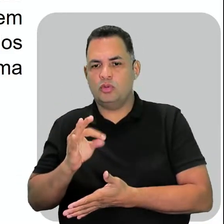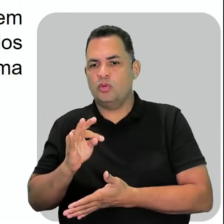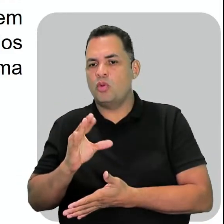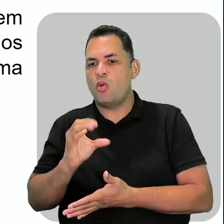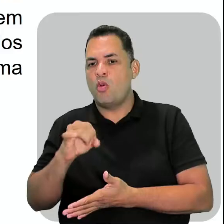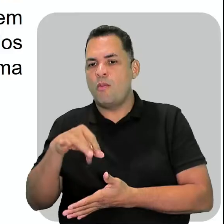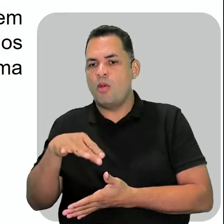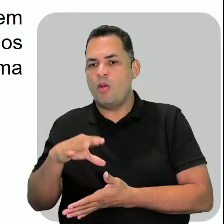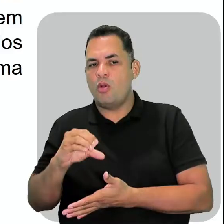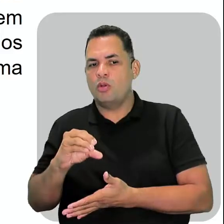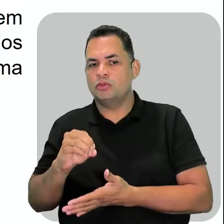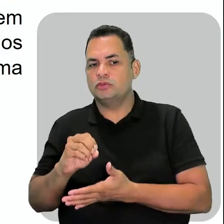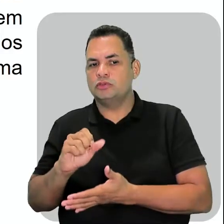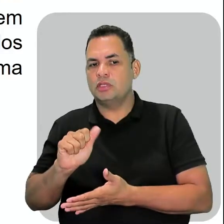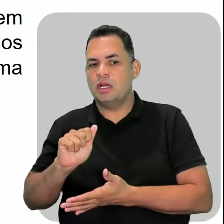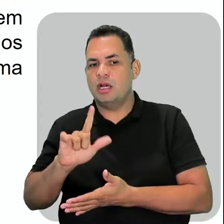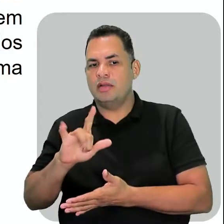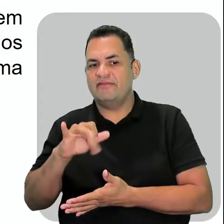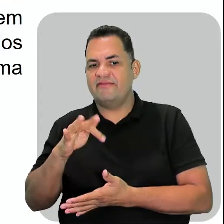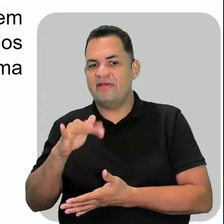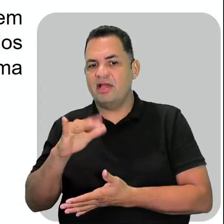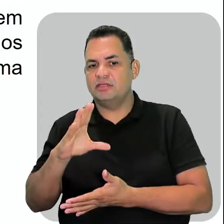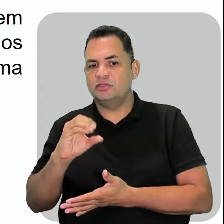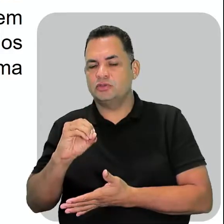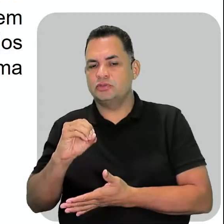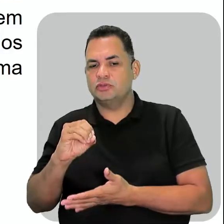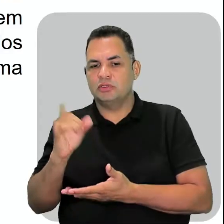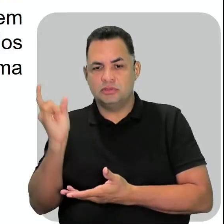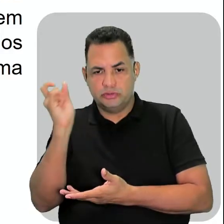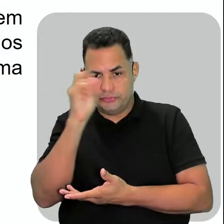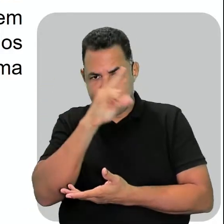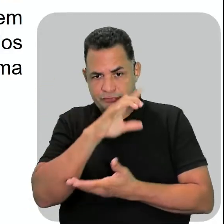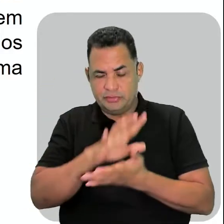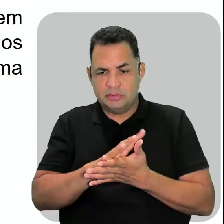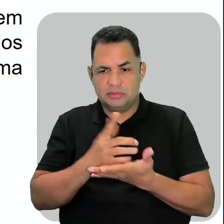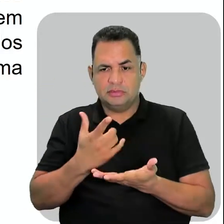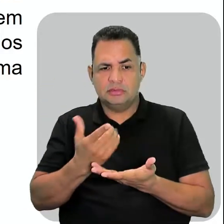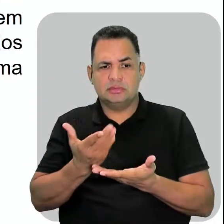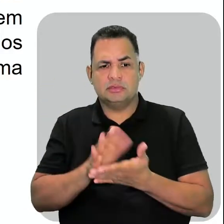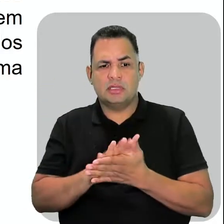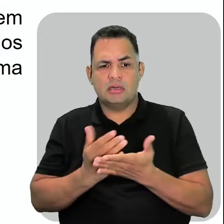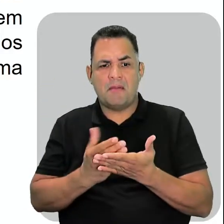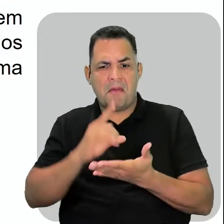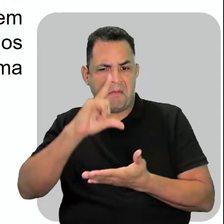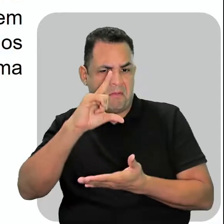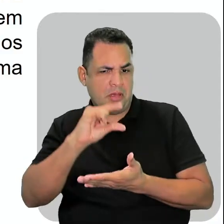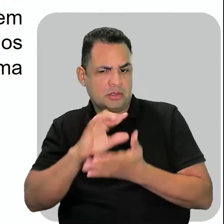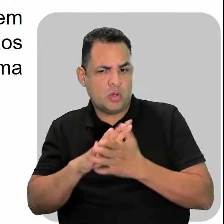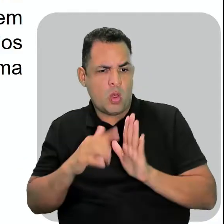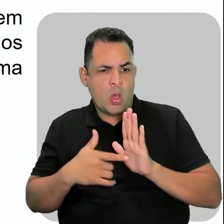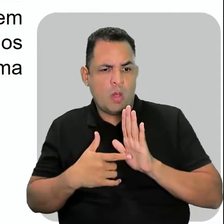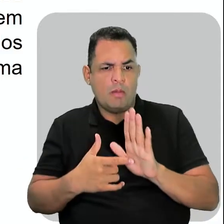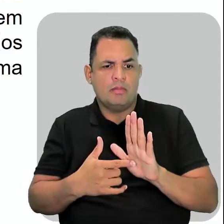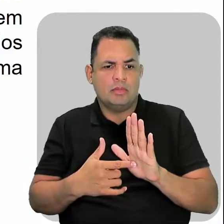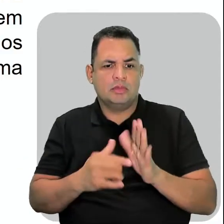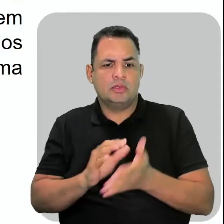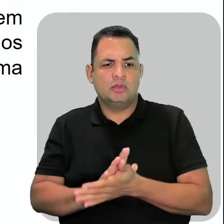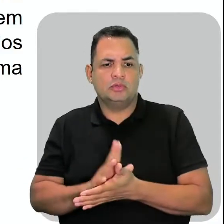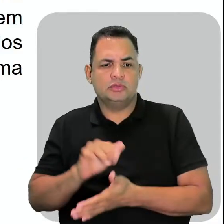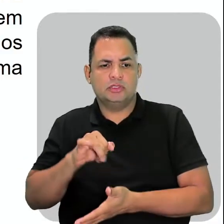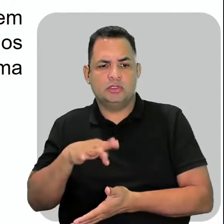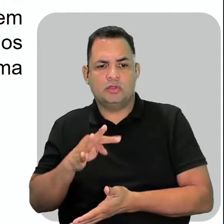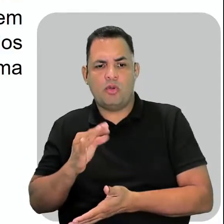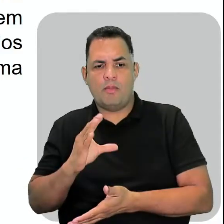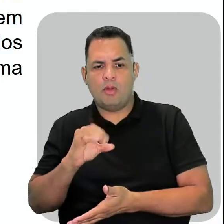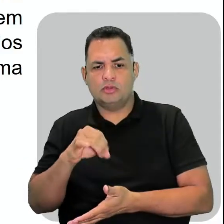compostos alifáticos são mais difíceis e dão um rendimento bem mais baixo do que os apresentados